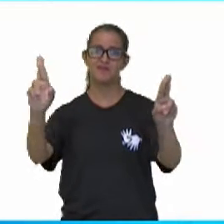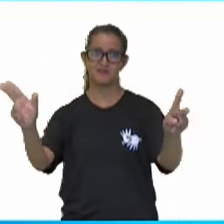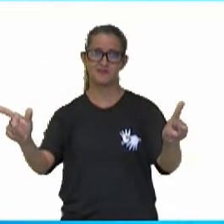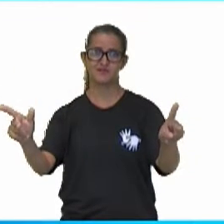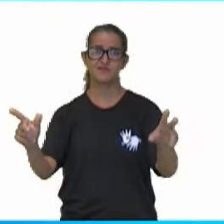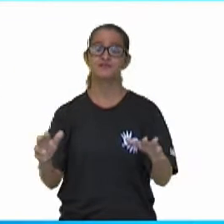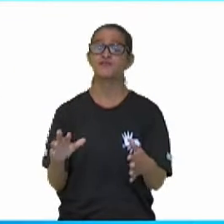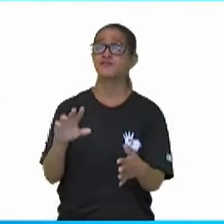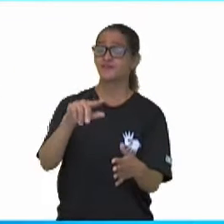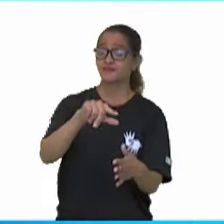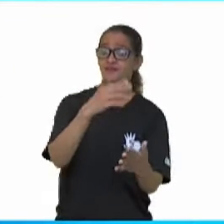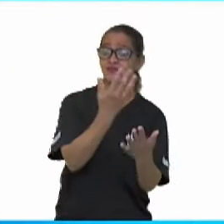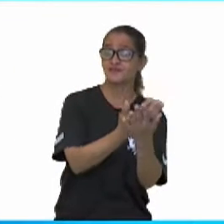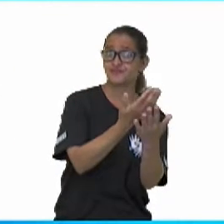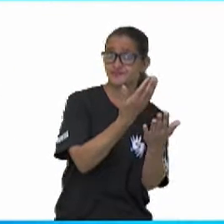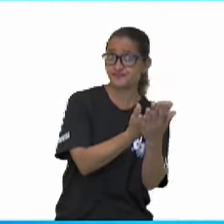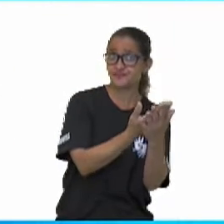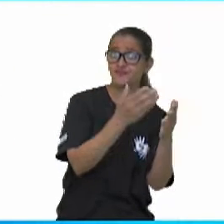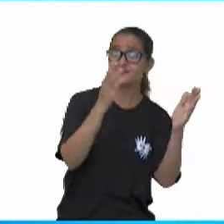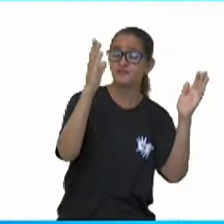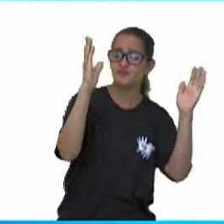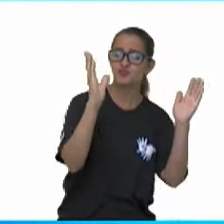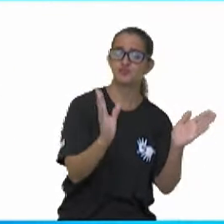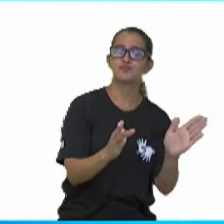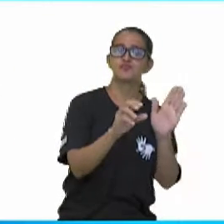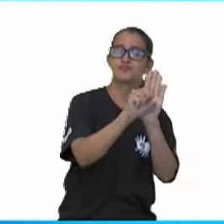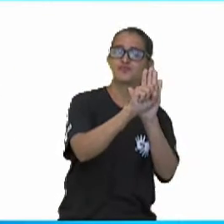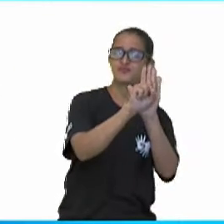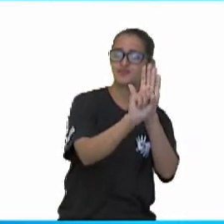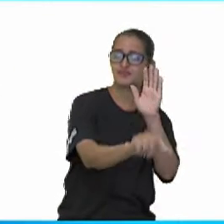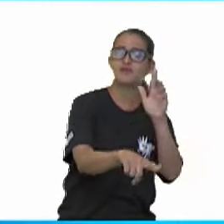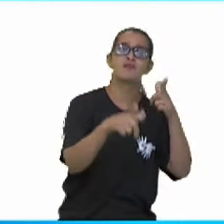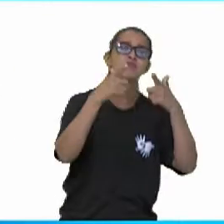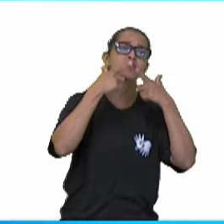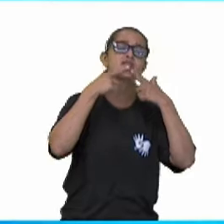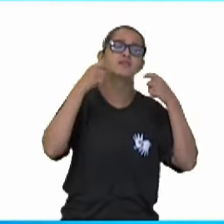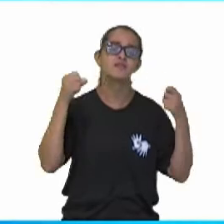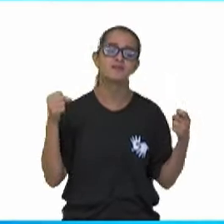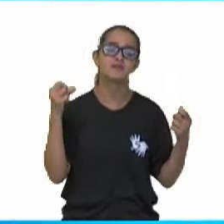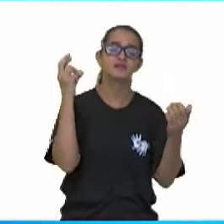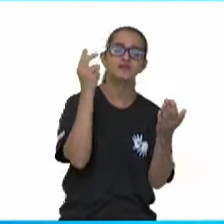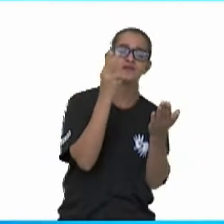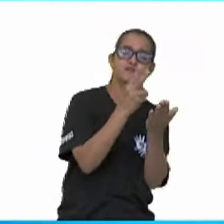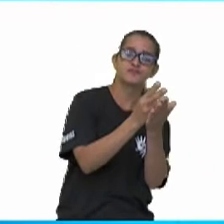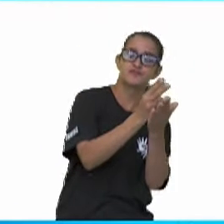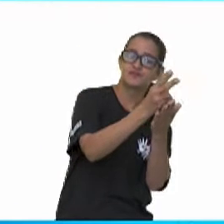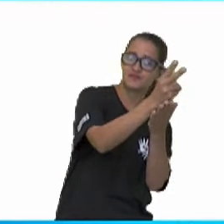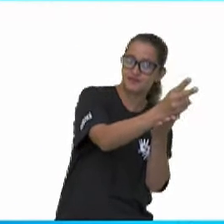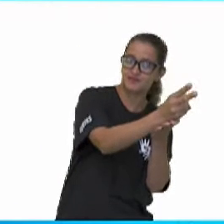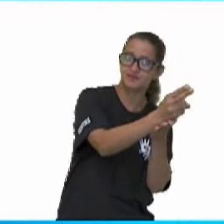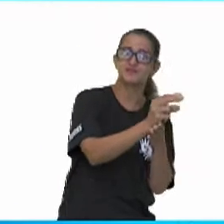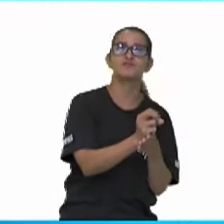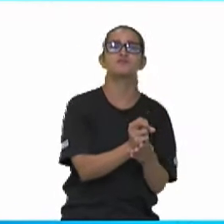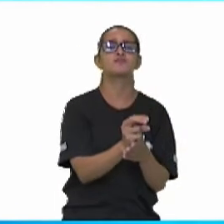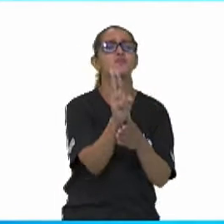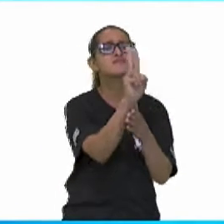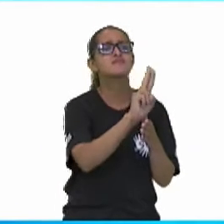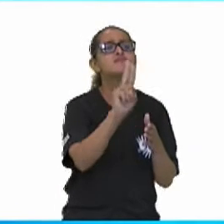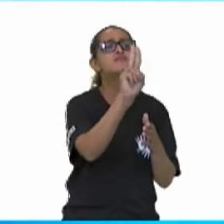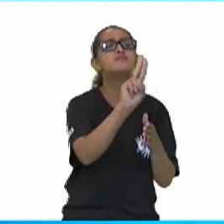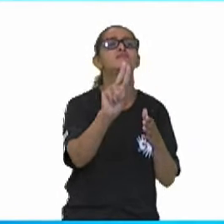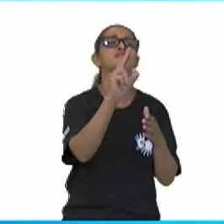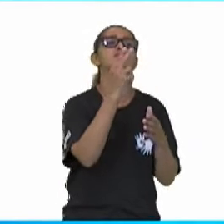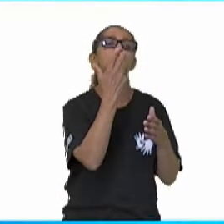Nesta aula de hoje sobre variação linguística, daremos continuidade ao uso social da língua, estudando o